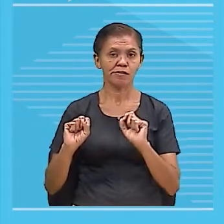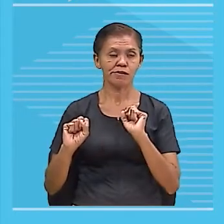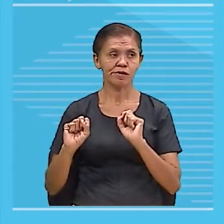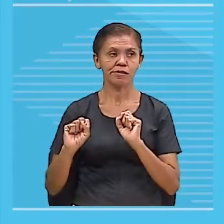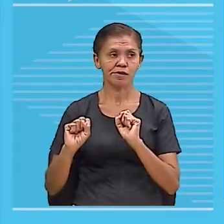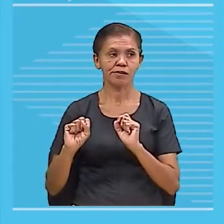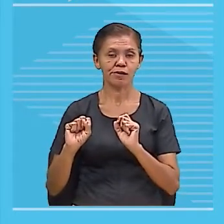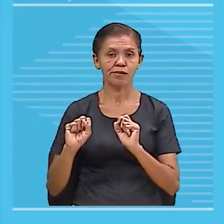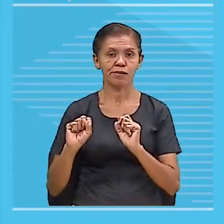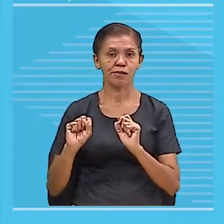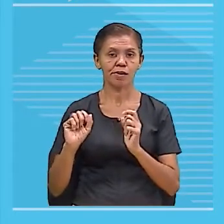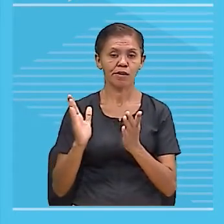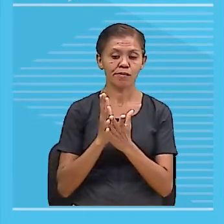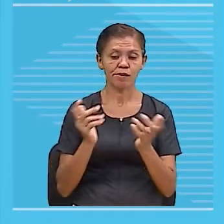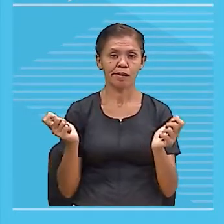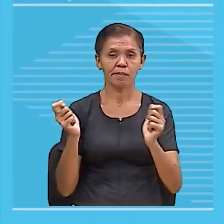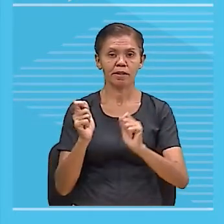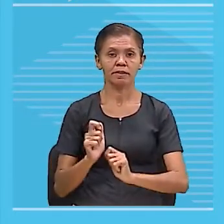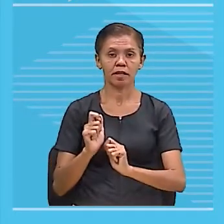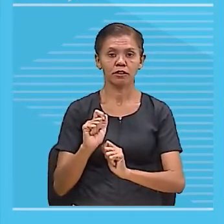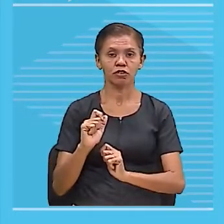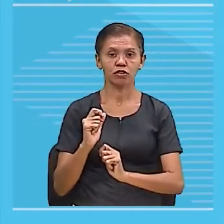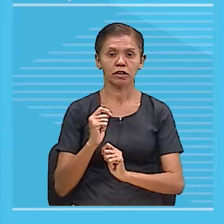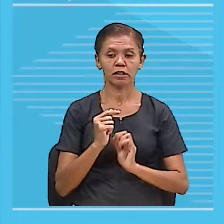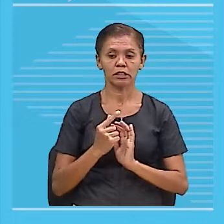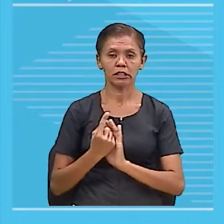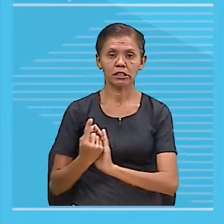determinada capacidade de isolamento.